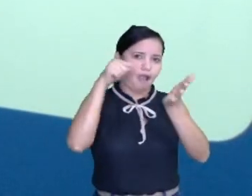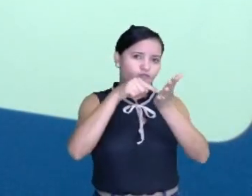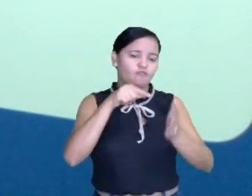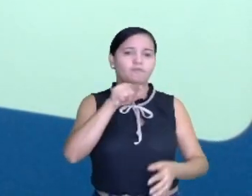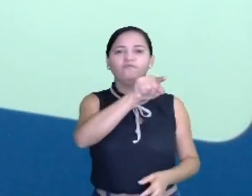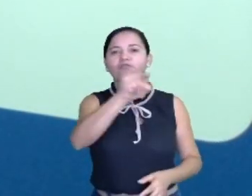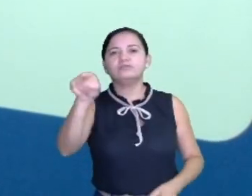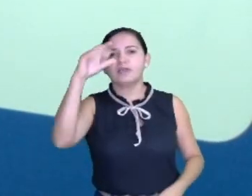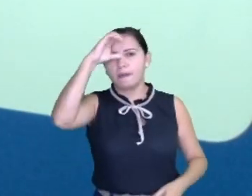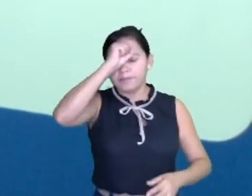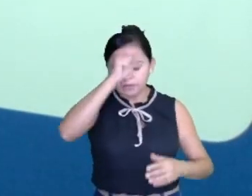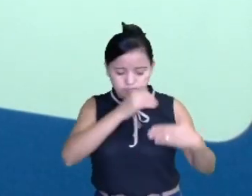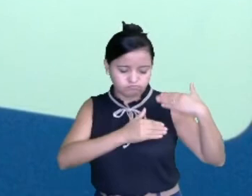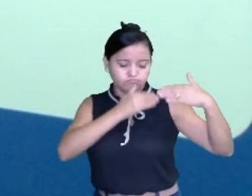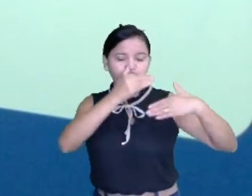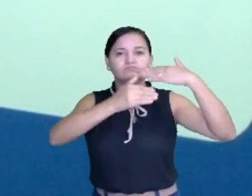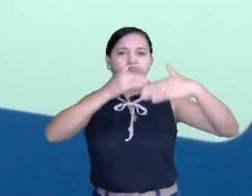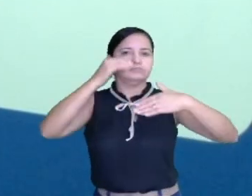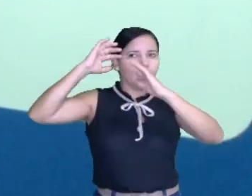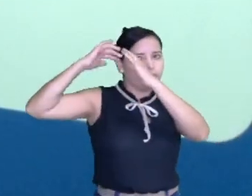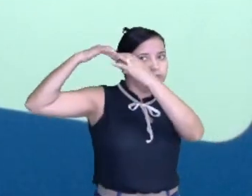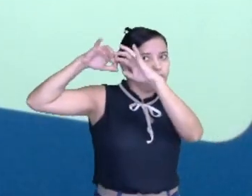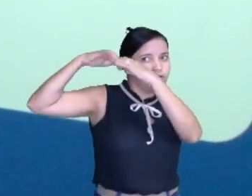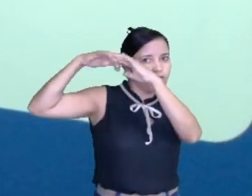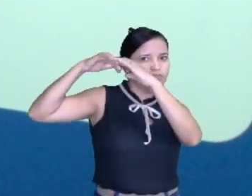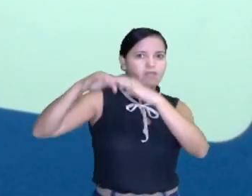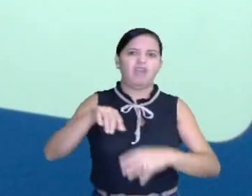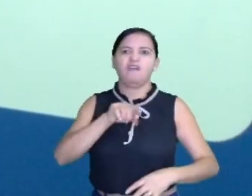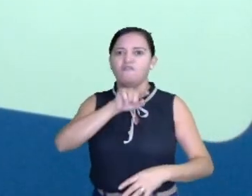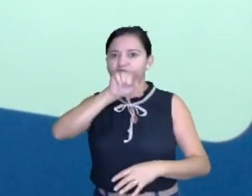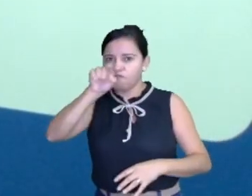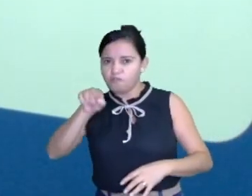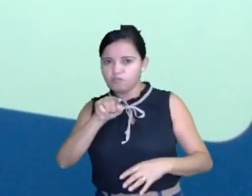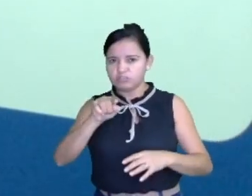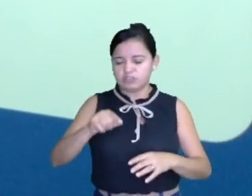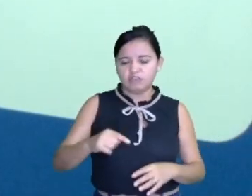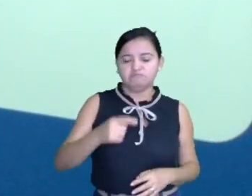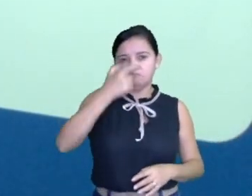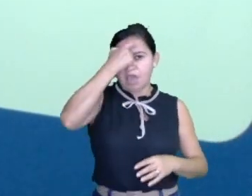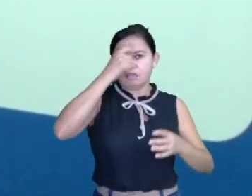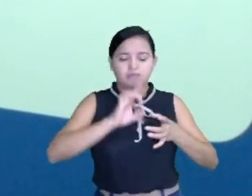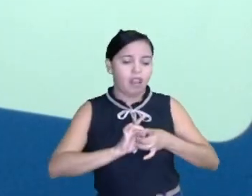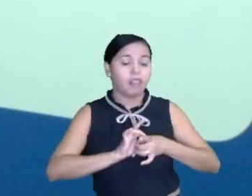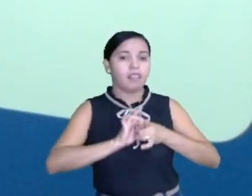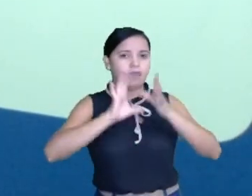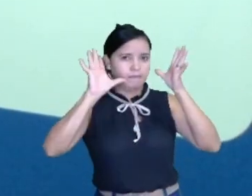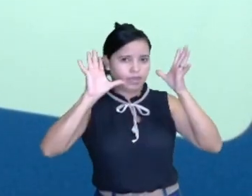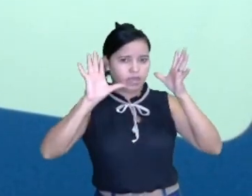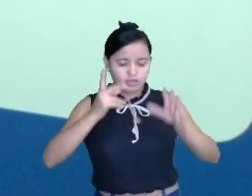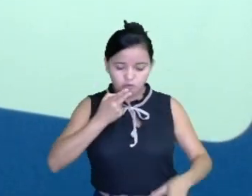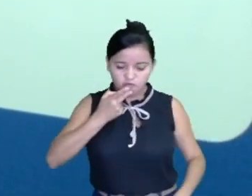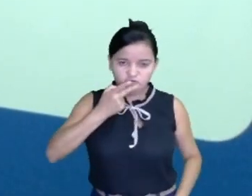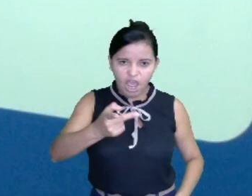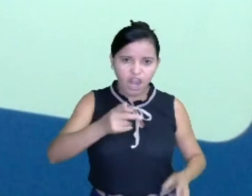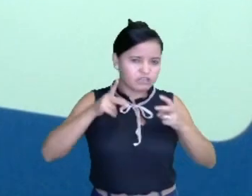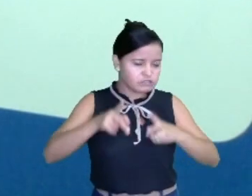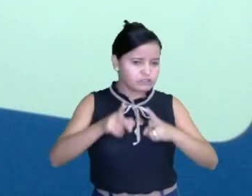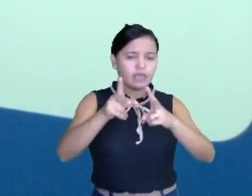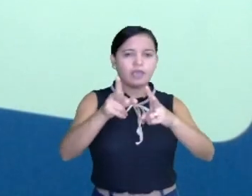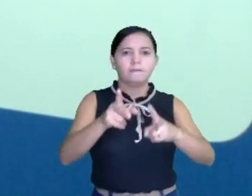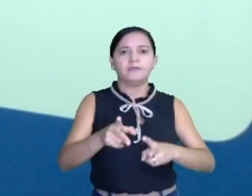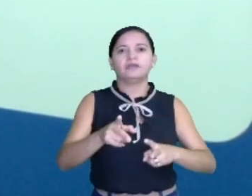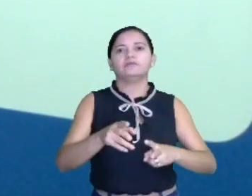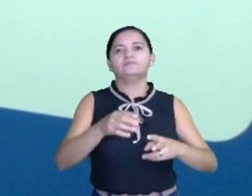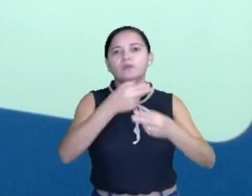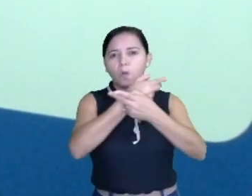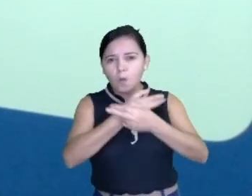essa emancipação crítica e reflexiva. Sair do reino da necessidade para o reino da liberdade. E eu não posso jamais deixar de falar